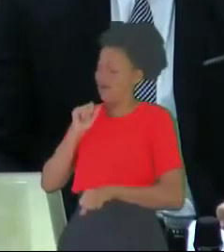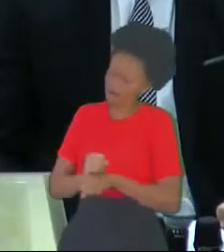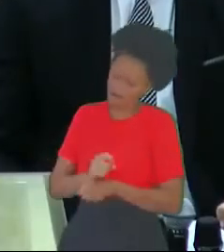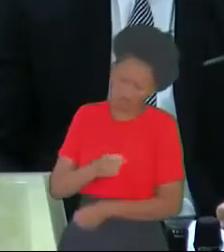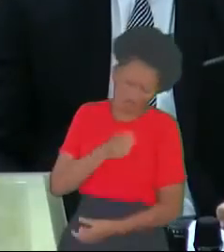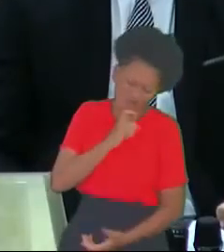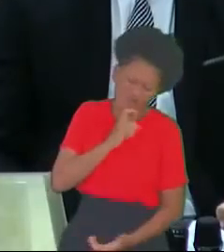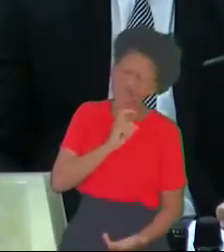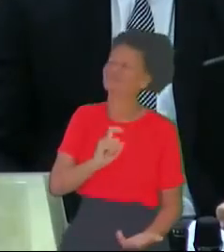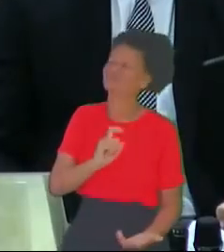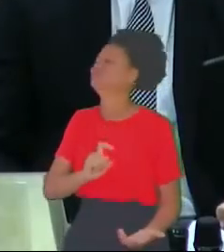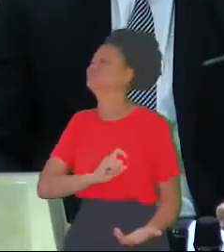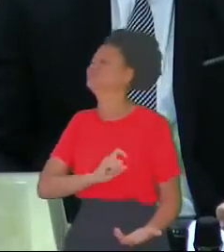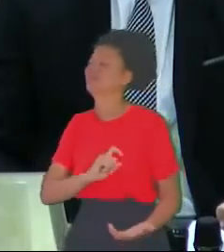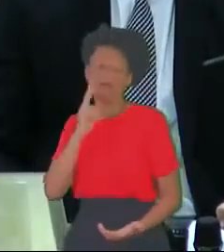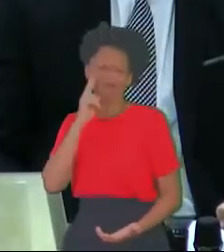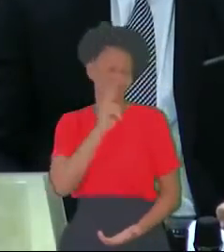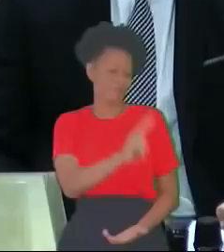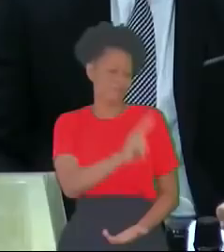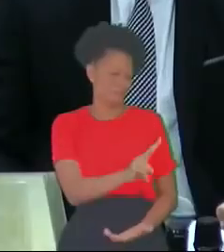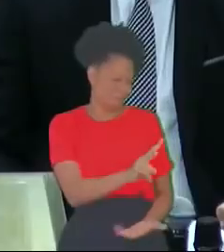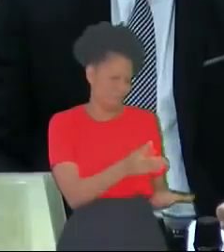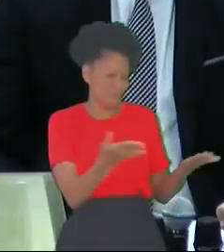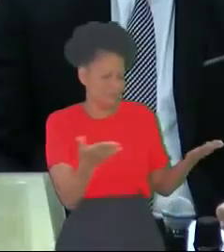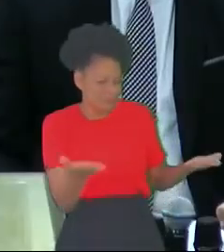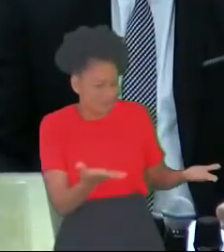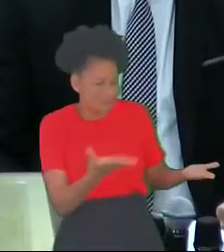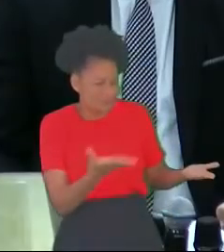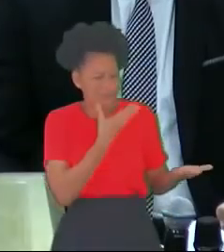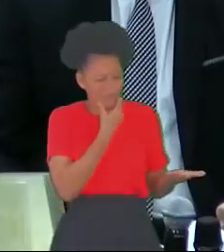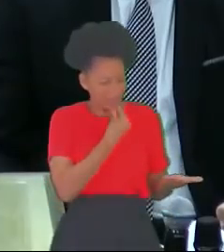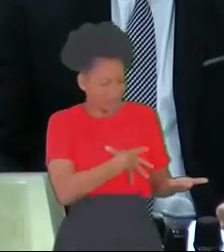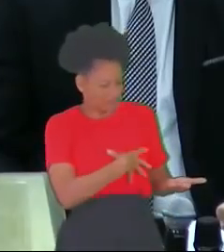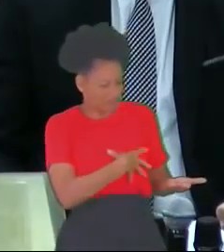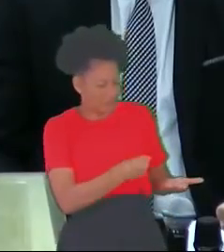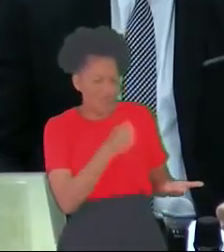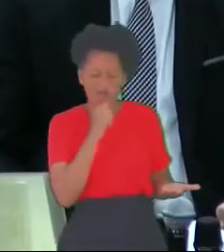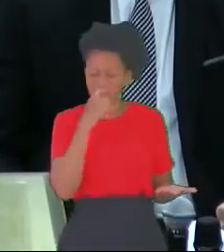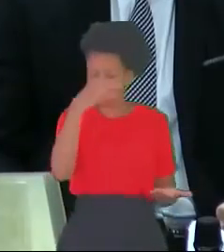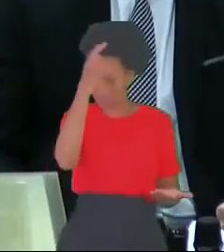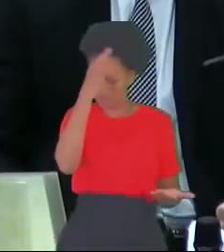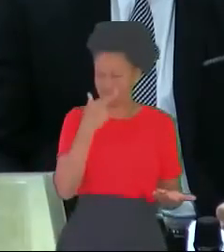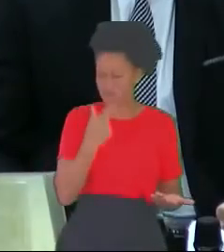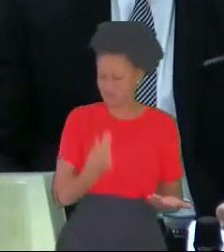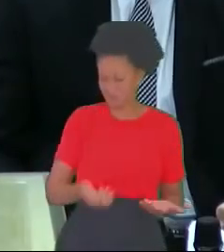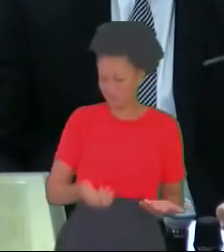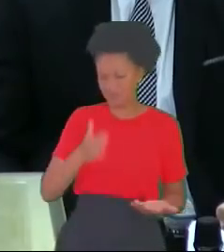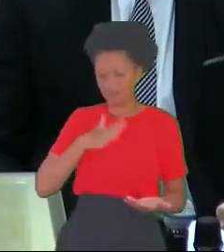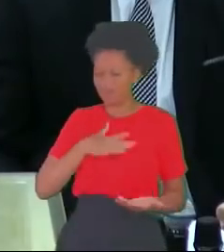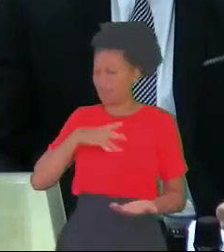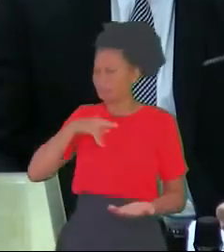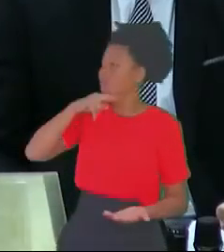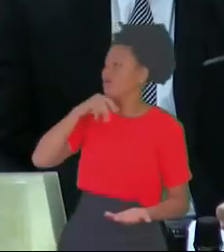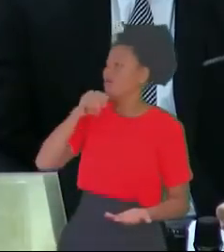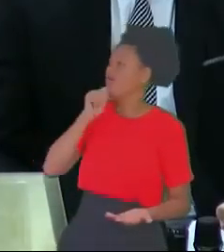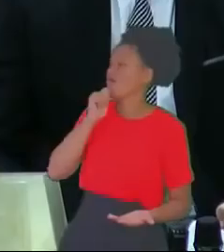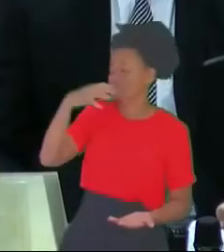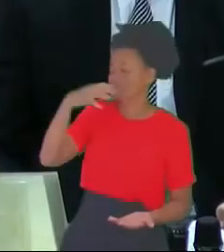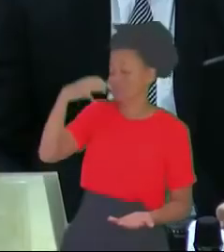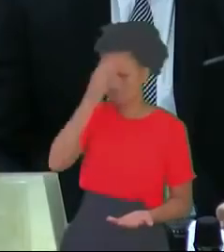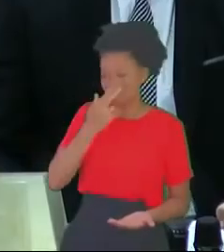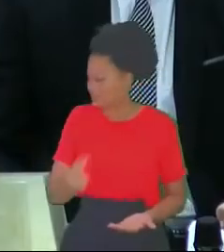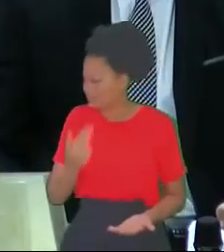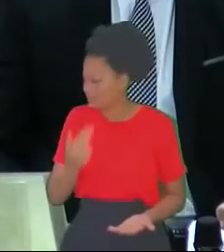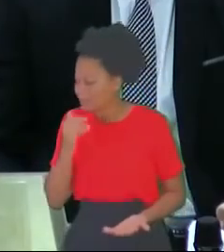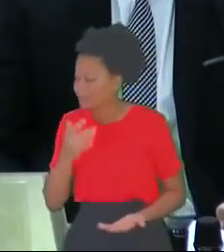não me conformo de ver meus filhos sem serem batizados no Espírito Santo. Eu não me conformo de ver meus netos sem serem batizados no Espírito Santo. Eu